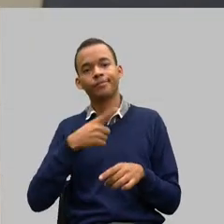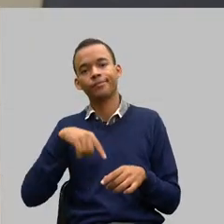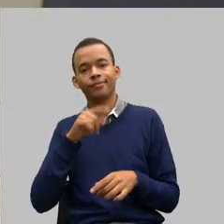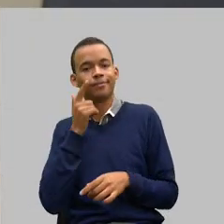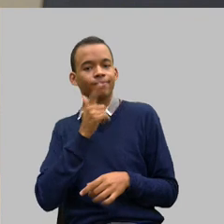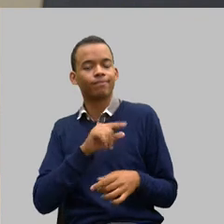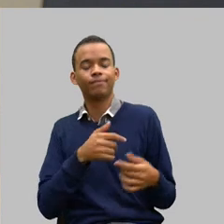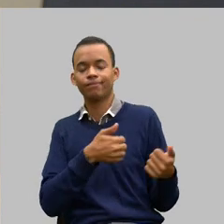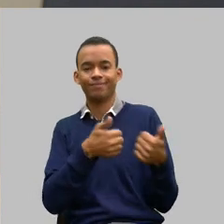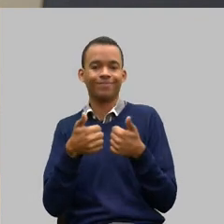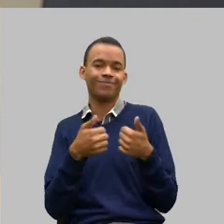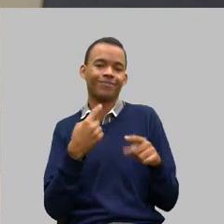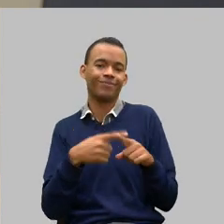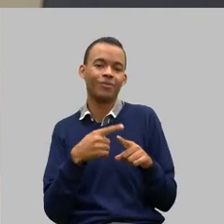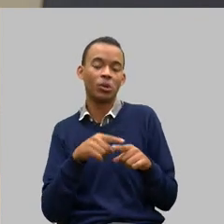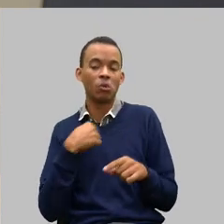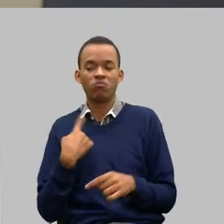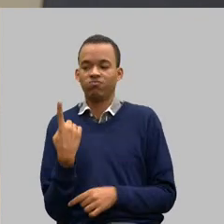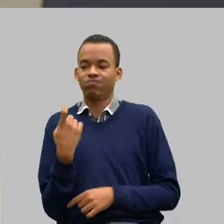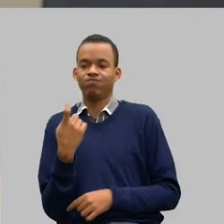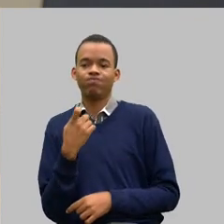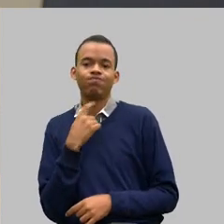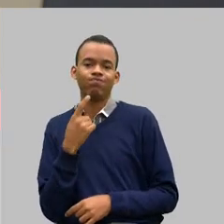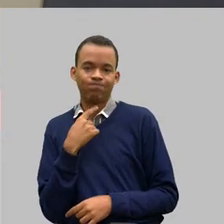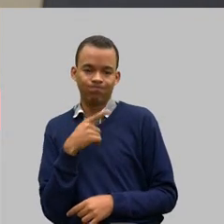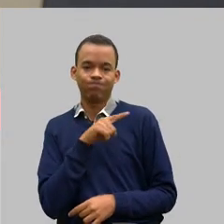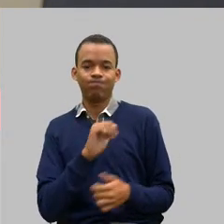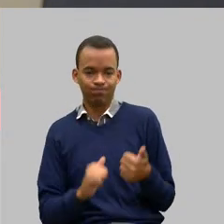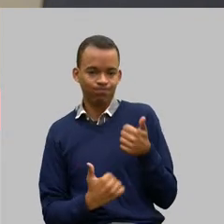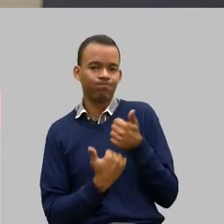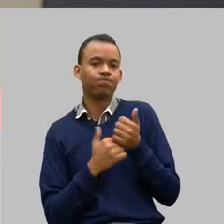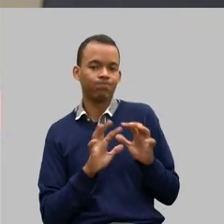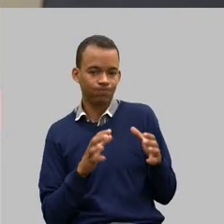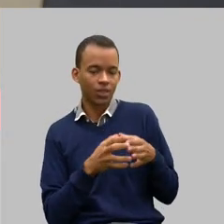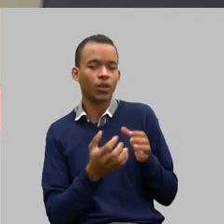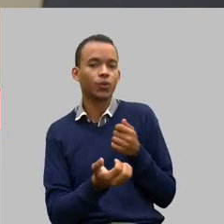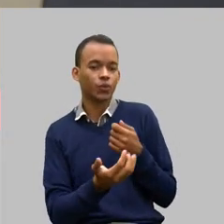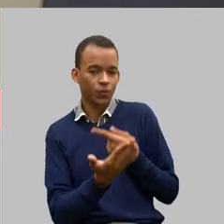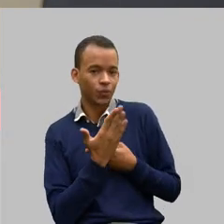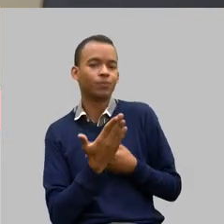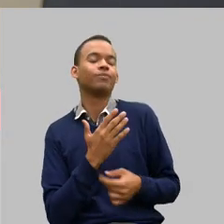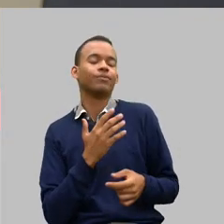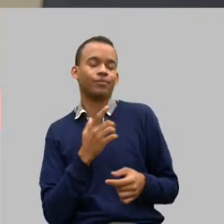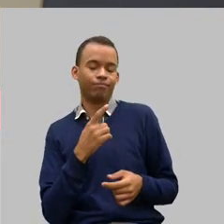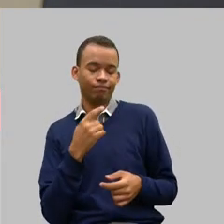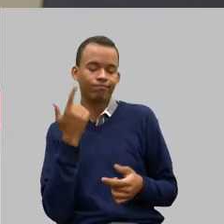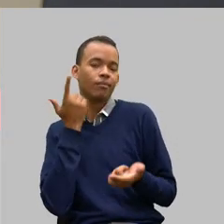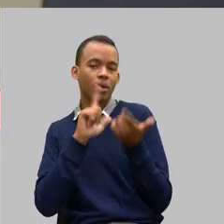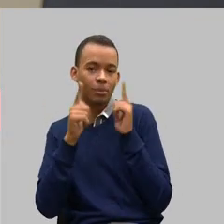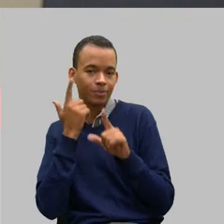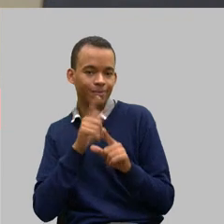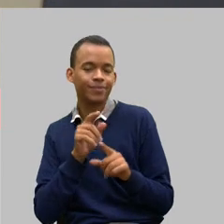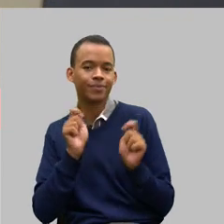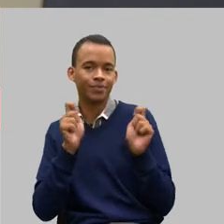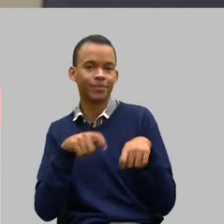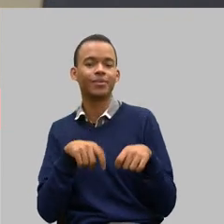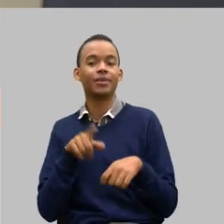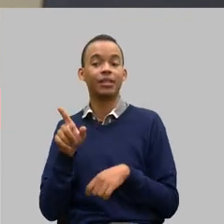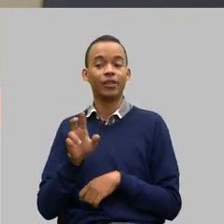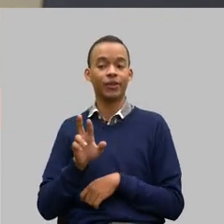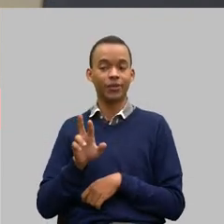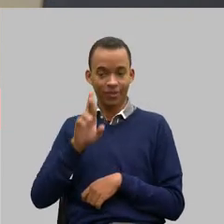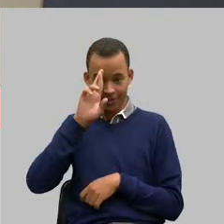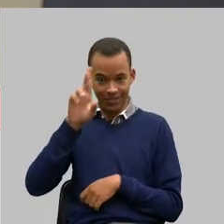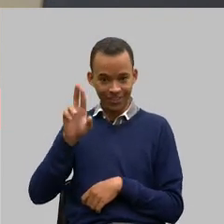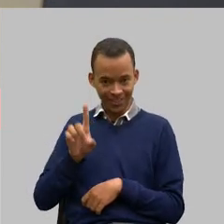tem um grande time né porque ninguém faz nada sozinho né quando você fala do Rodrigo eu brinco com o Rodrigo que o Rodrigo ele é ele tá pronto para